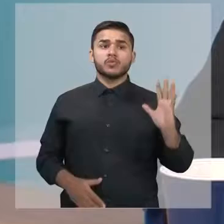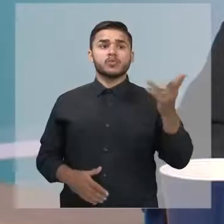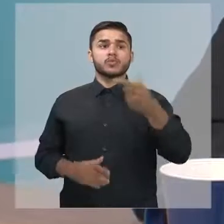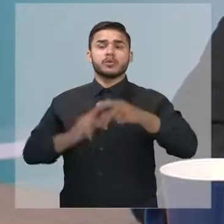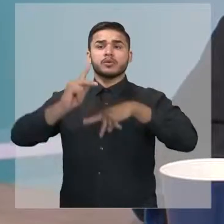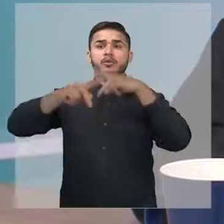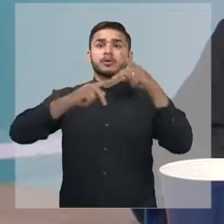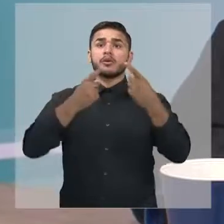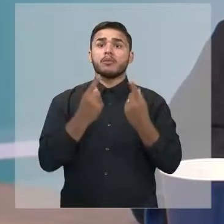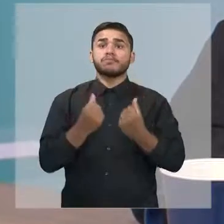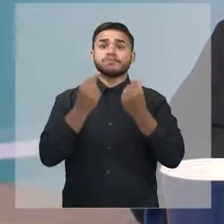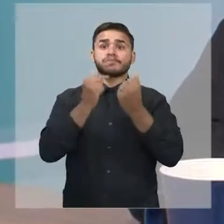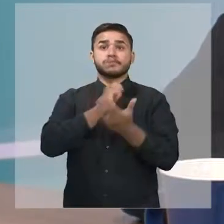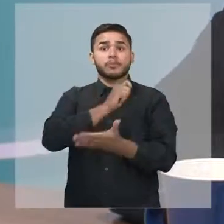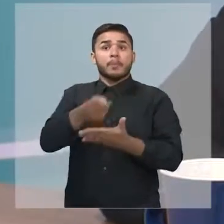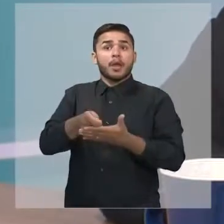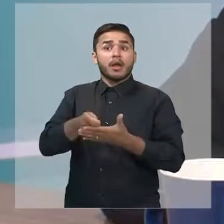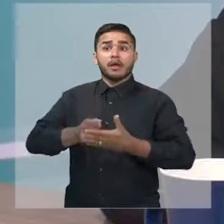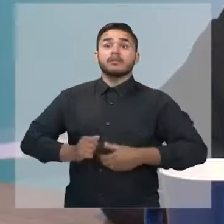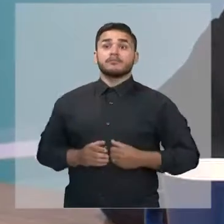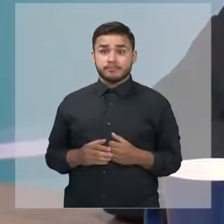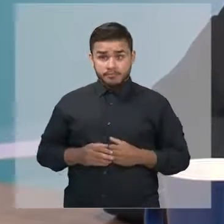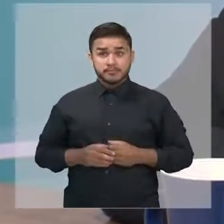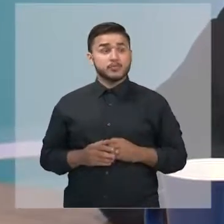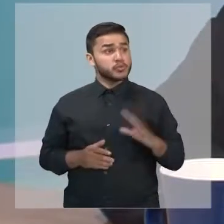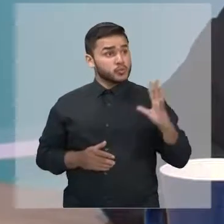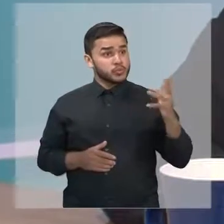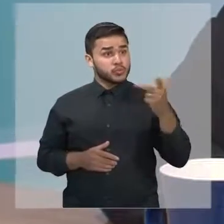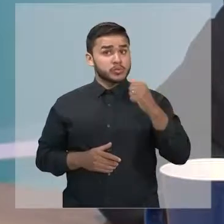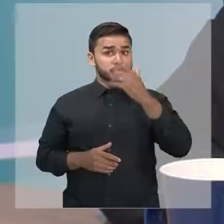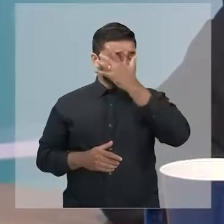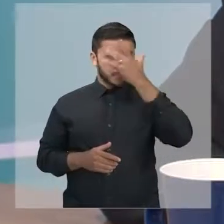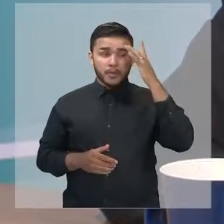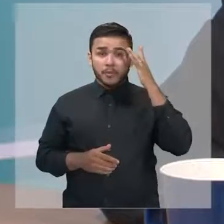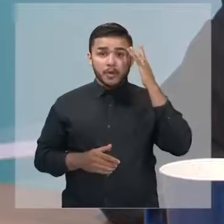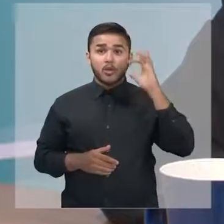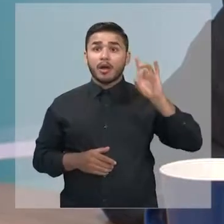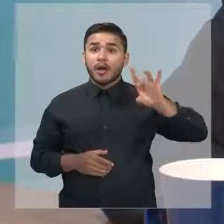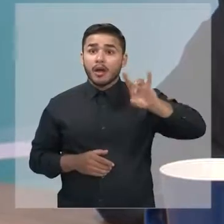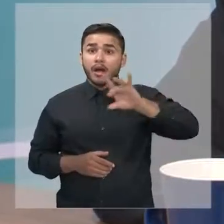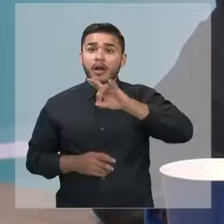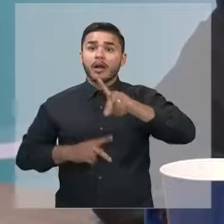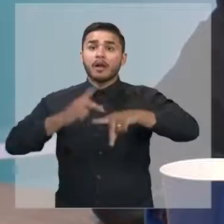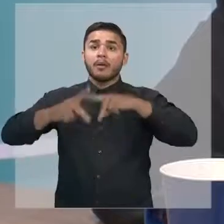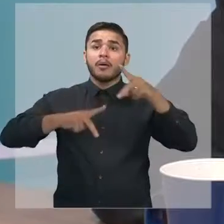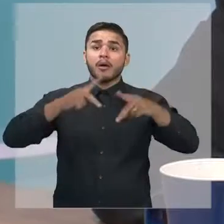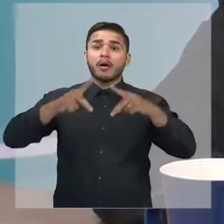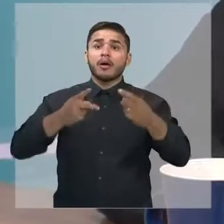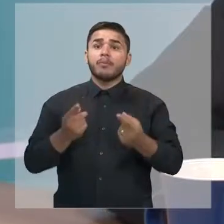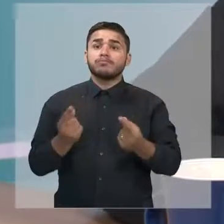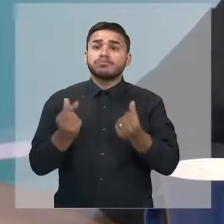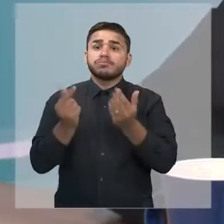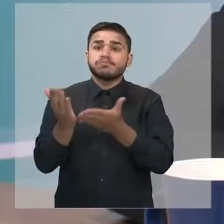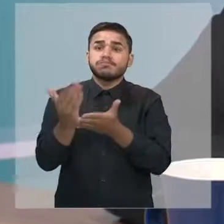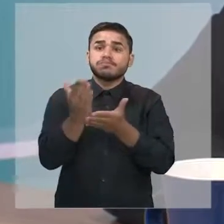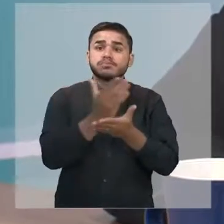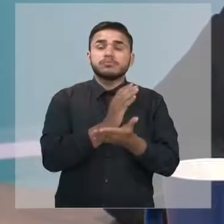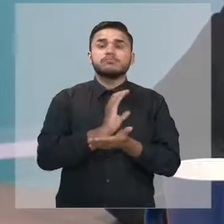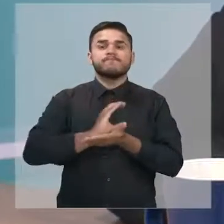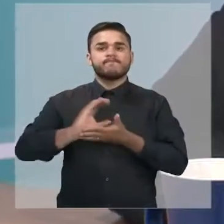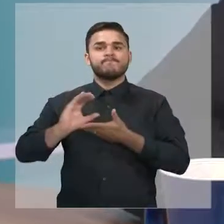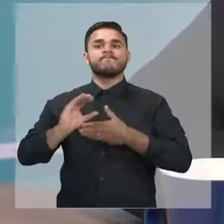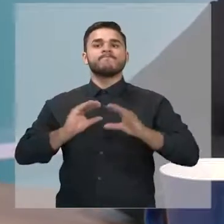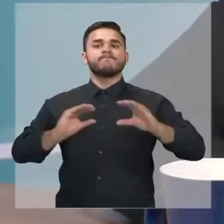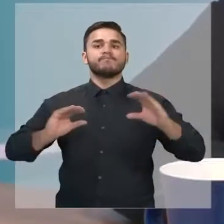zelado e muito bem aplicado. Ele usou aí uma palavra. Qual é a sua ideia para alterar o orçamento? Primeira coisa, o